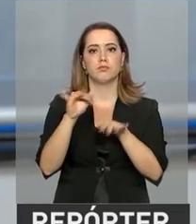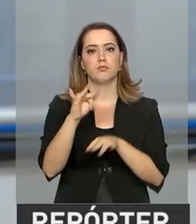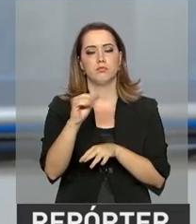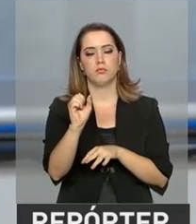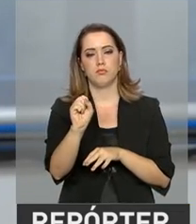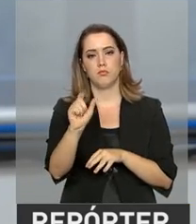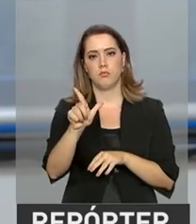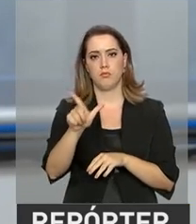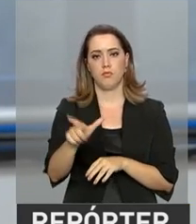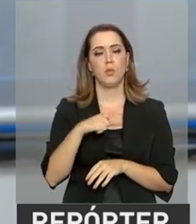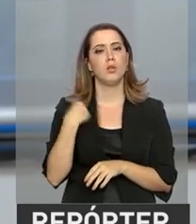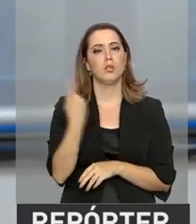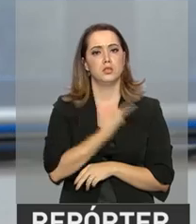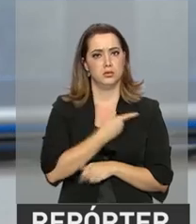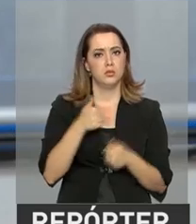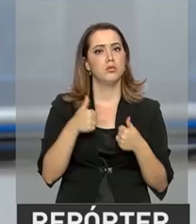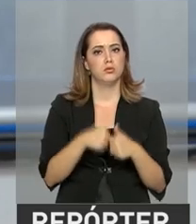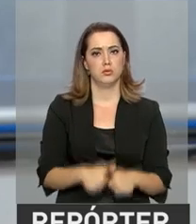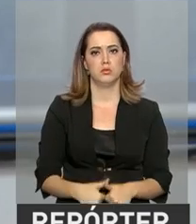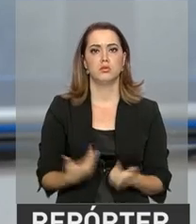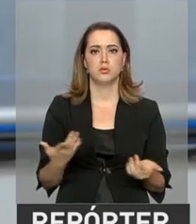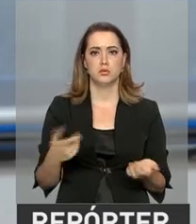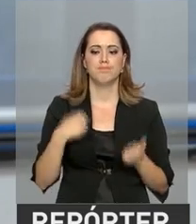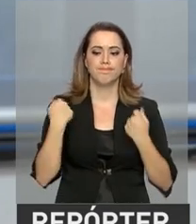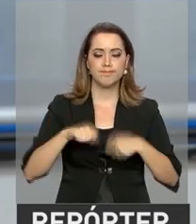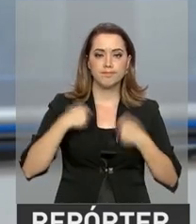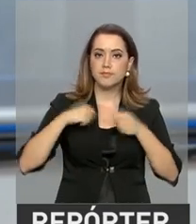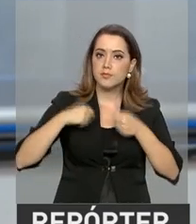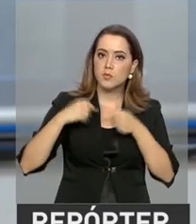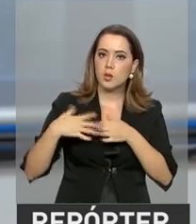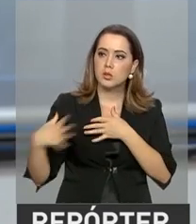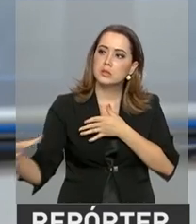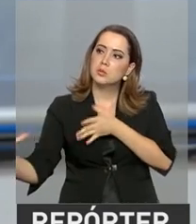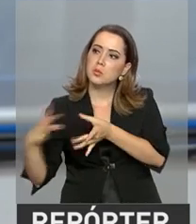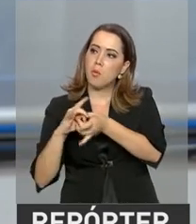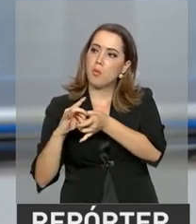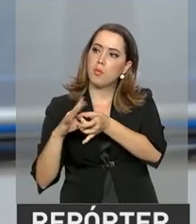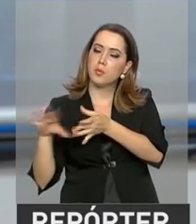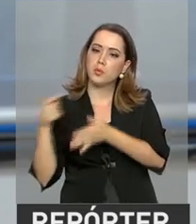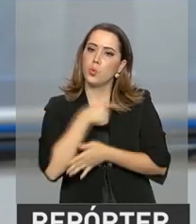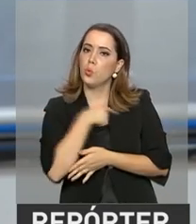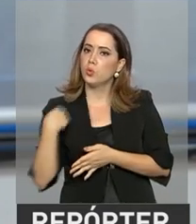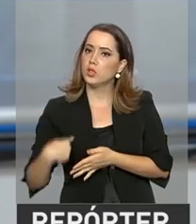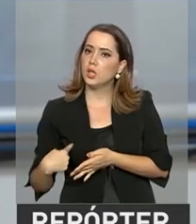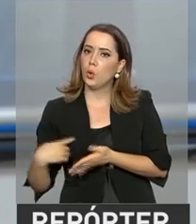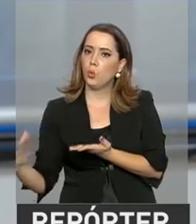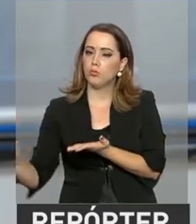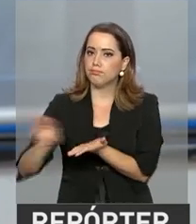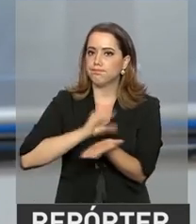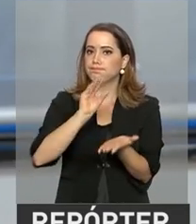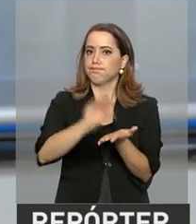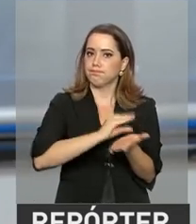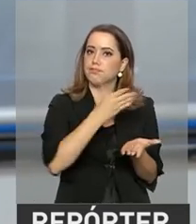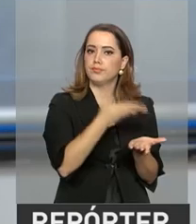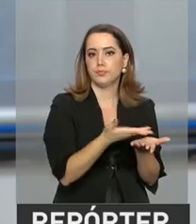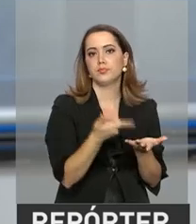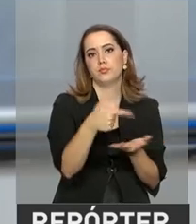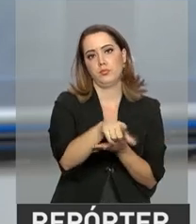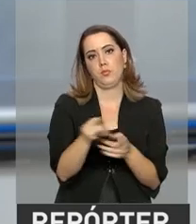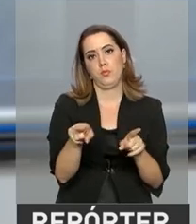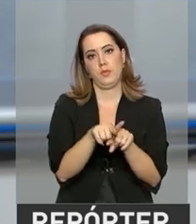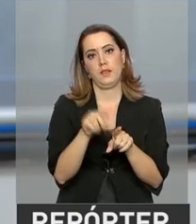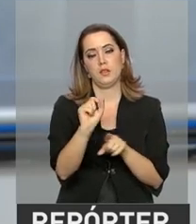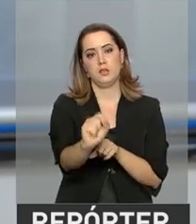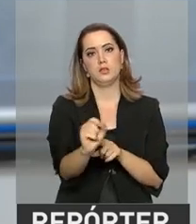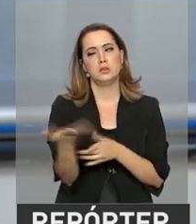nós estamos eh eh precisando da parceria precisando eh da da eh